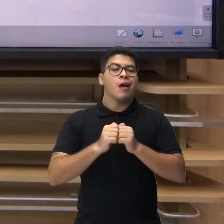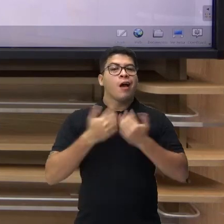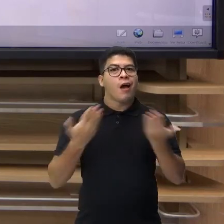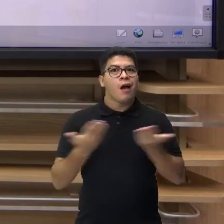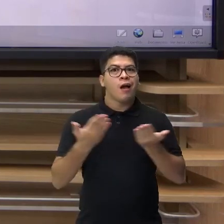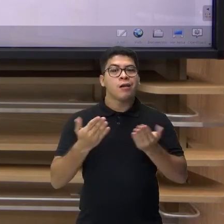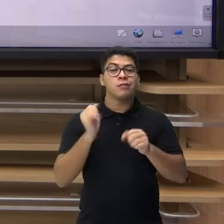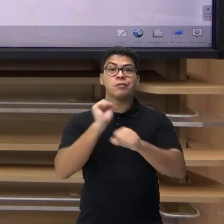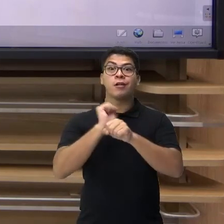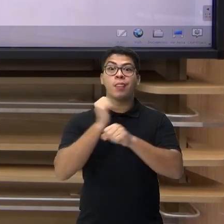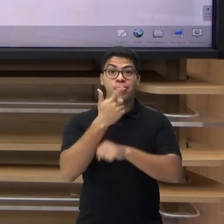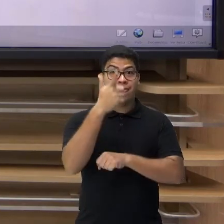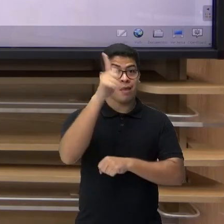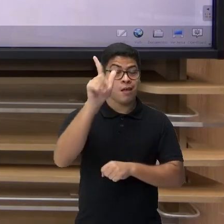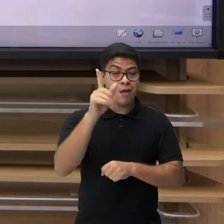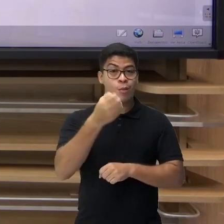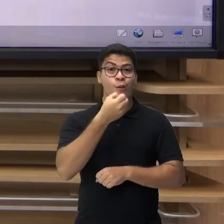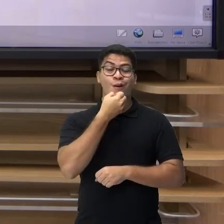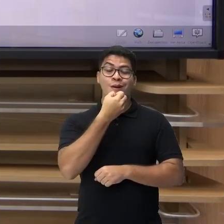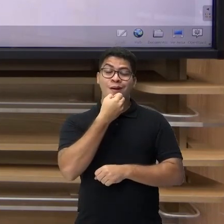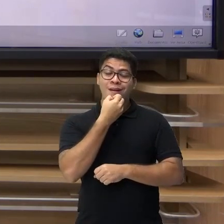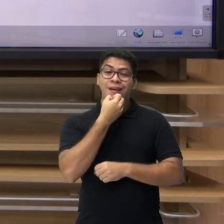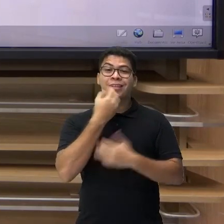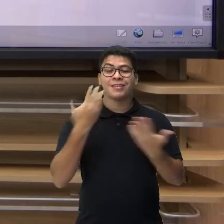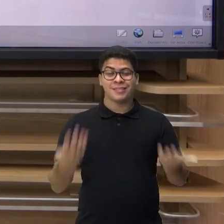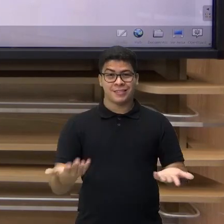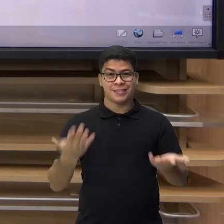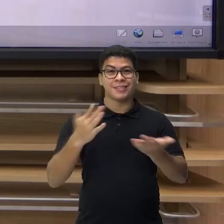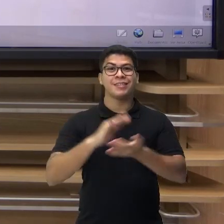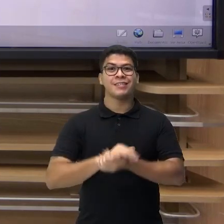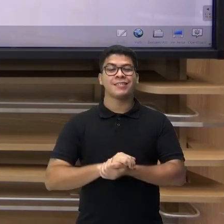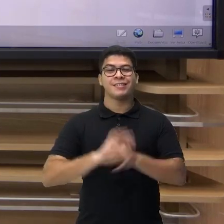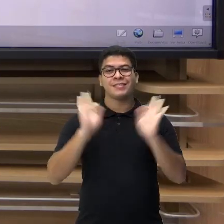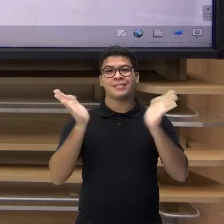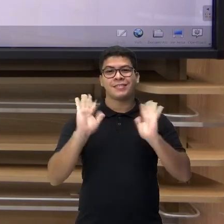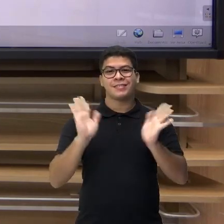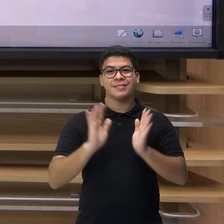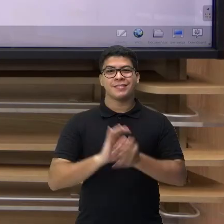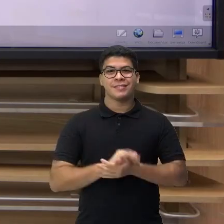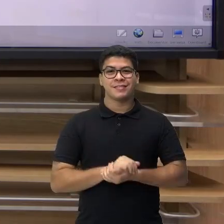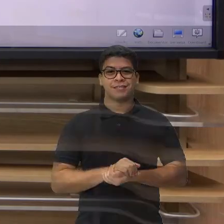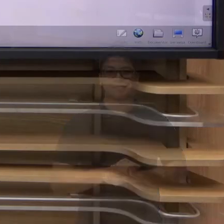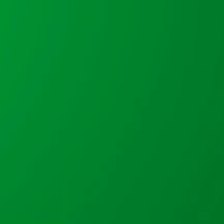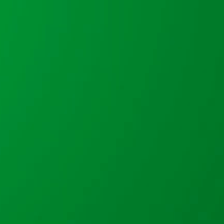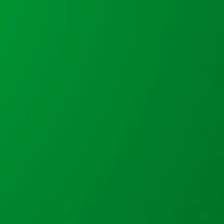encontrá-los nas próximas oportunidades. Então, até mais!